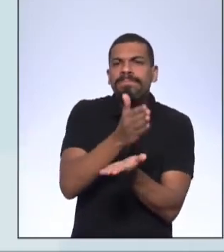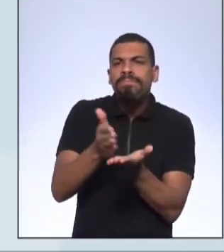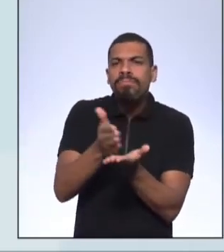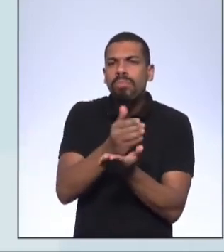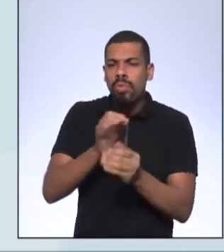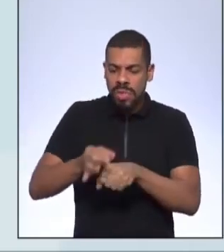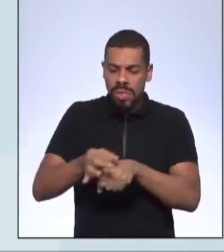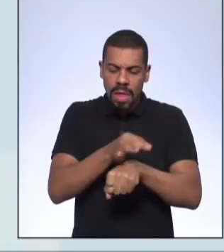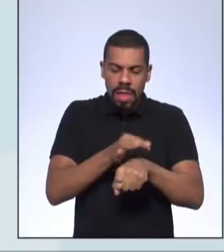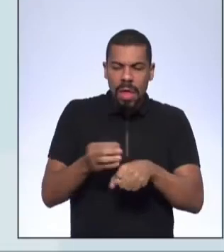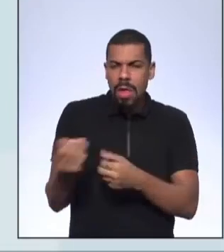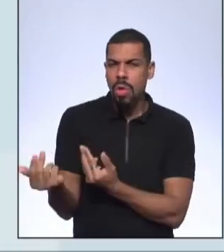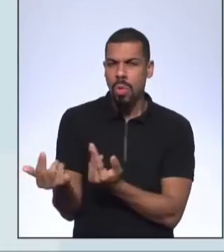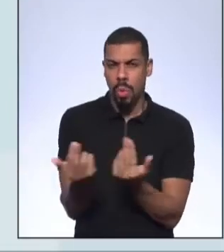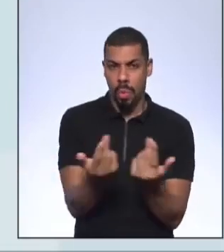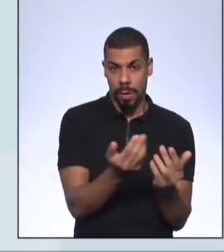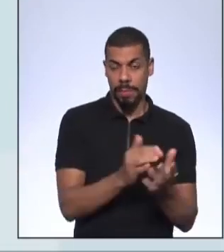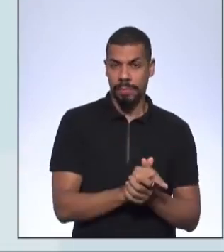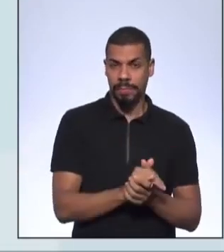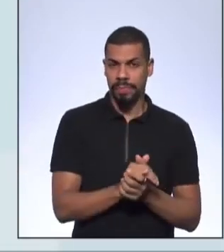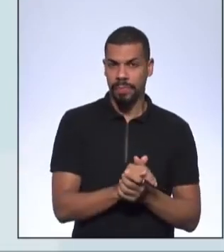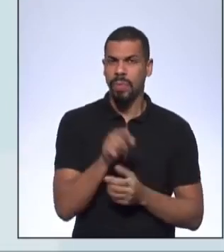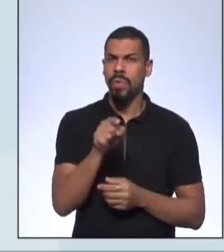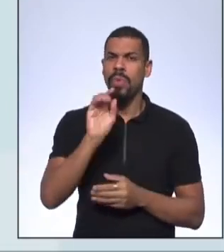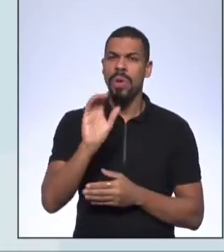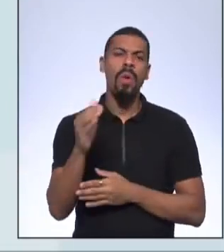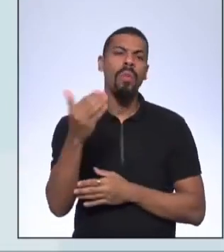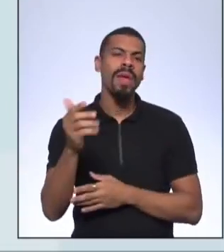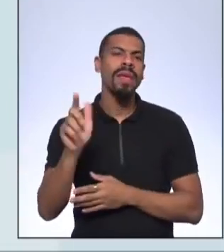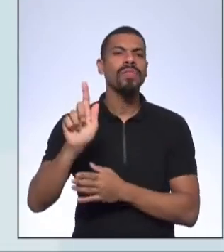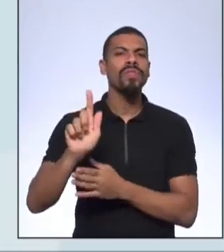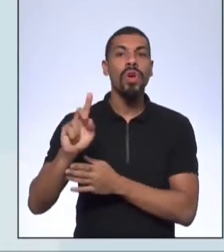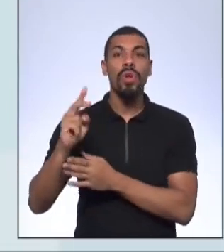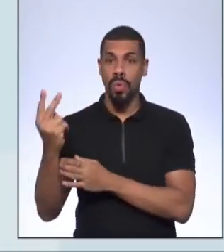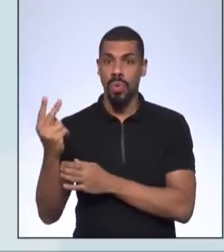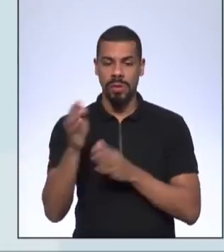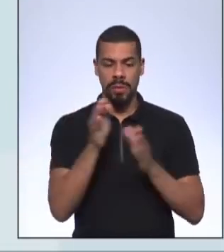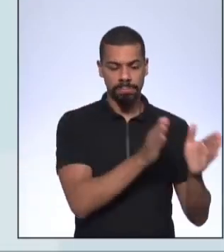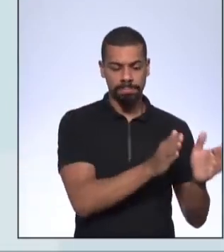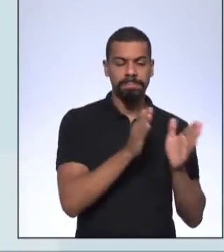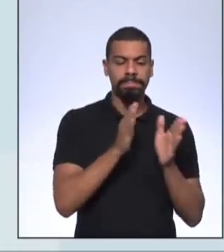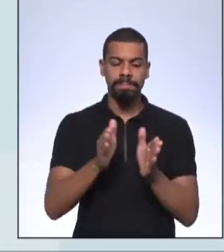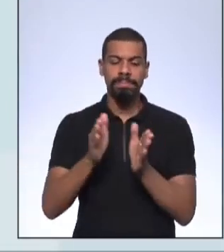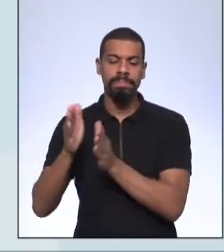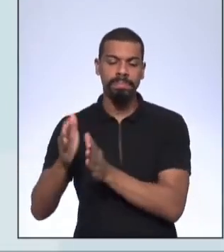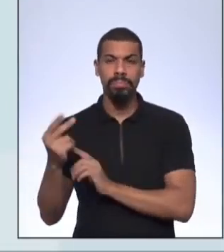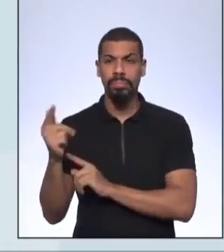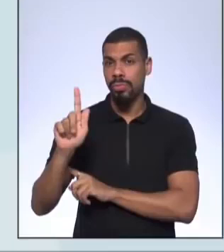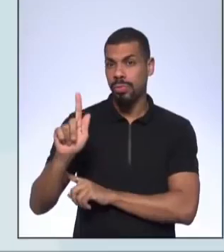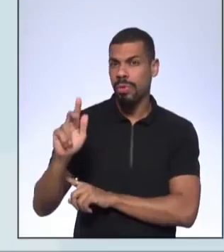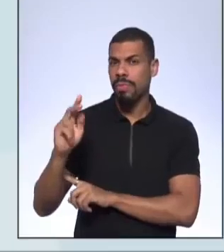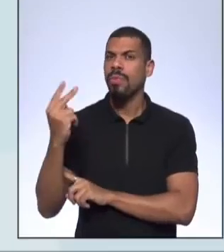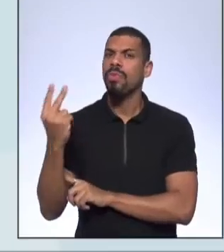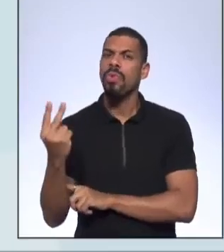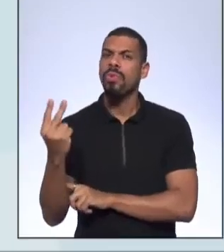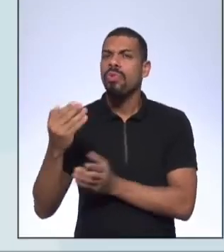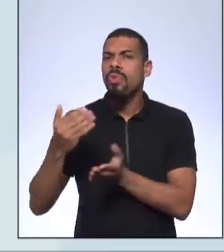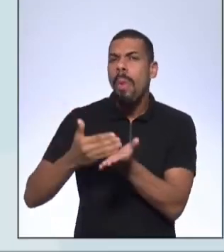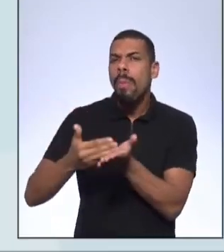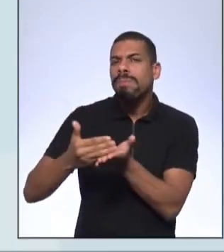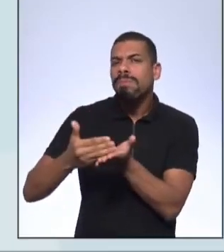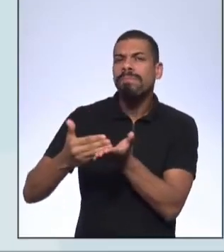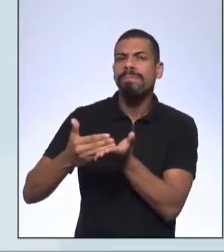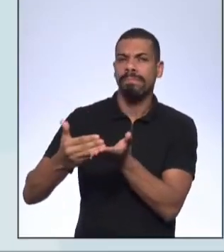idênticas, ok? Tá? O que acontece no período G2? Há uma diminuição da atividade celular e há um início